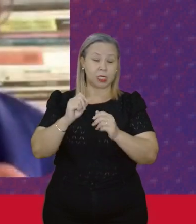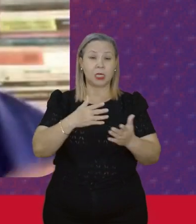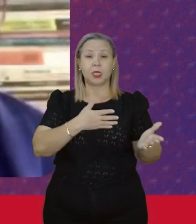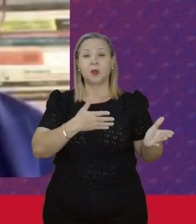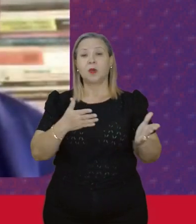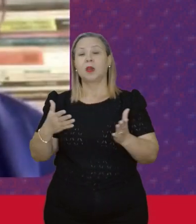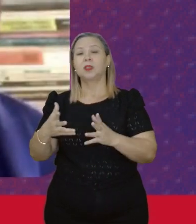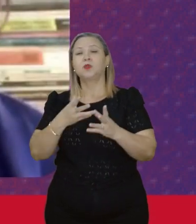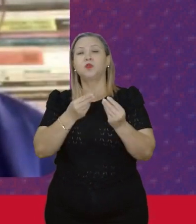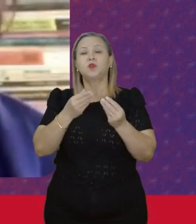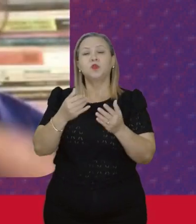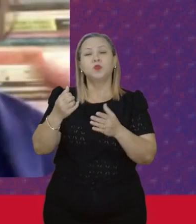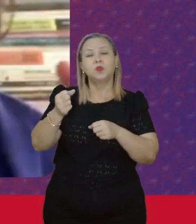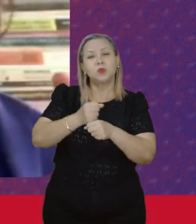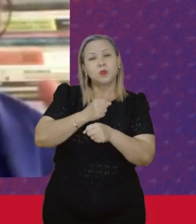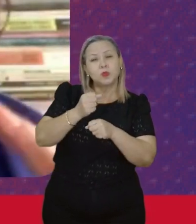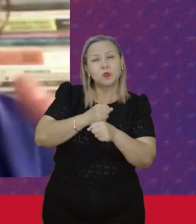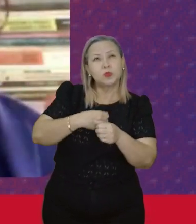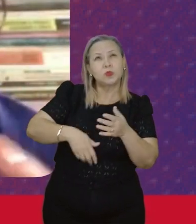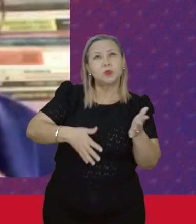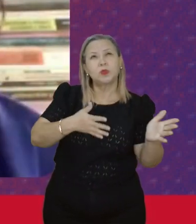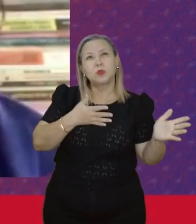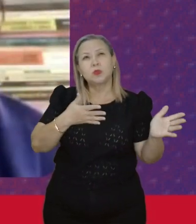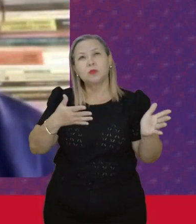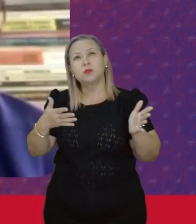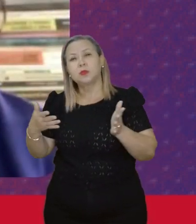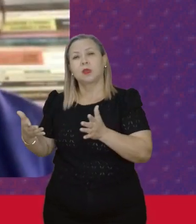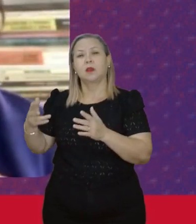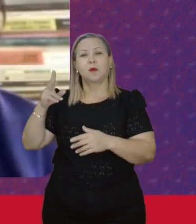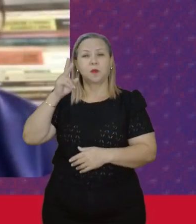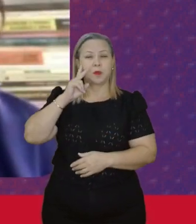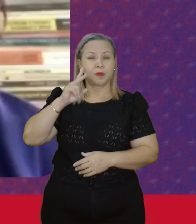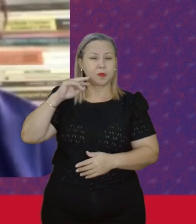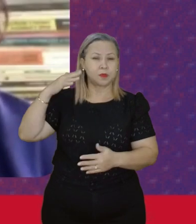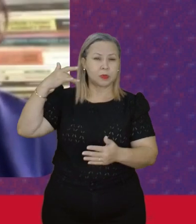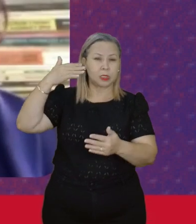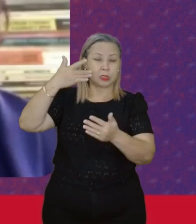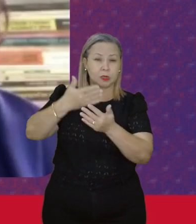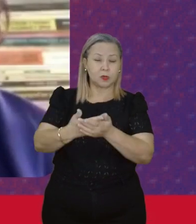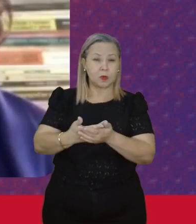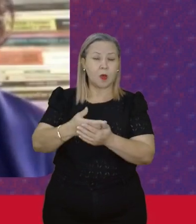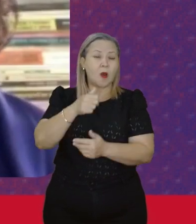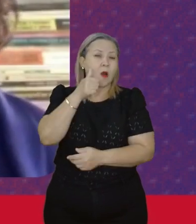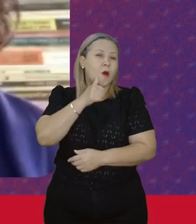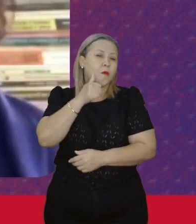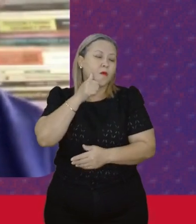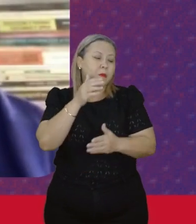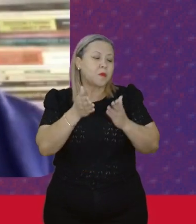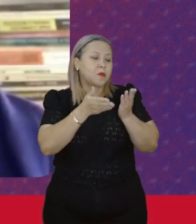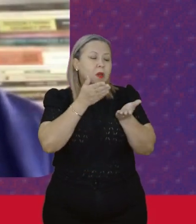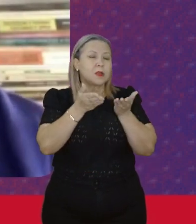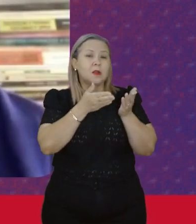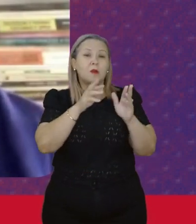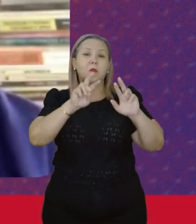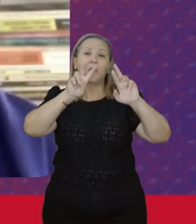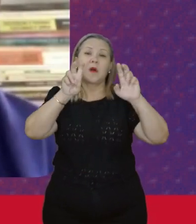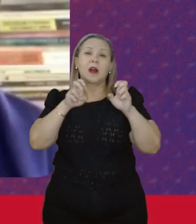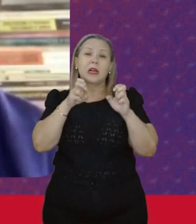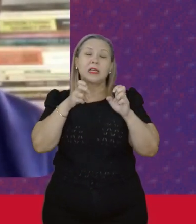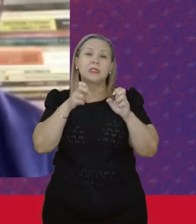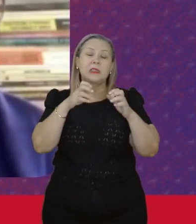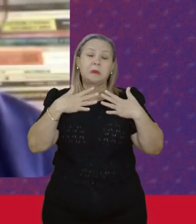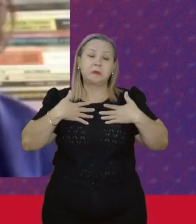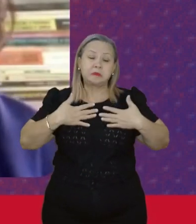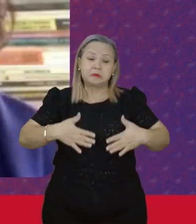anos, muito tempo na história, o feminino foi tratado como uma questão